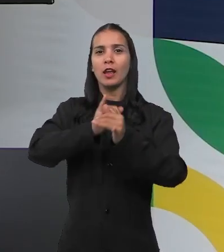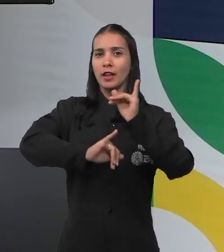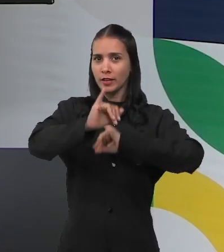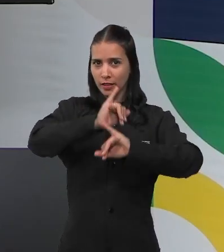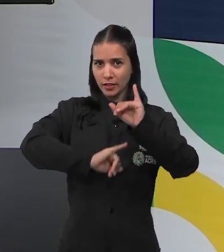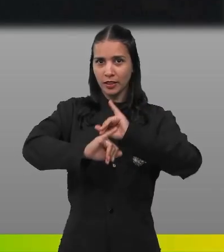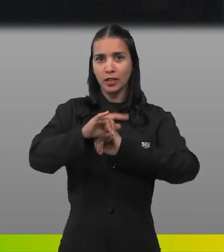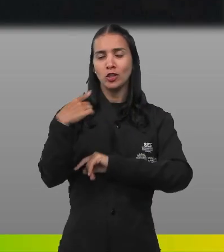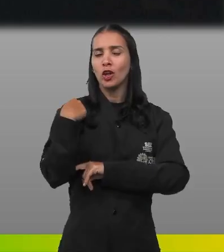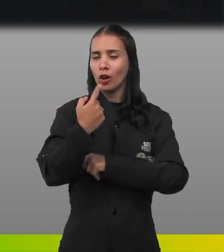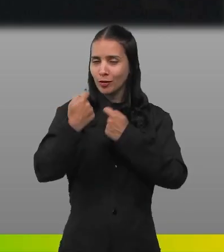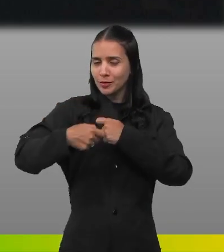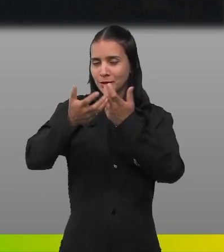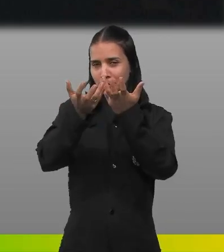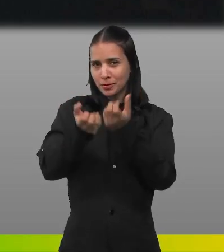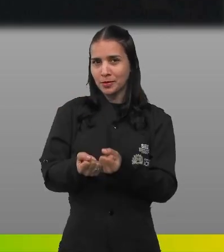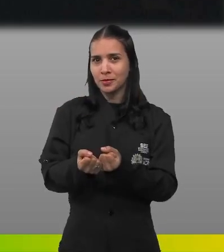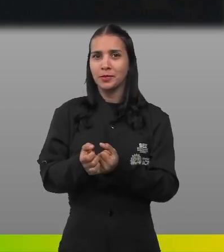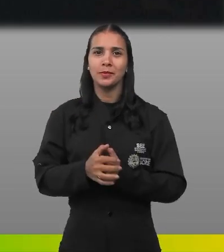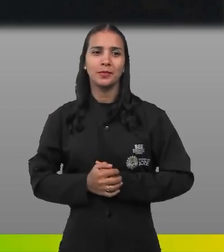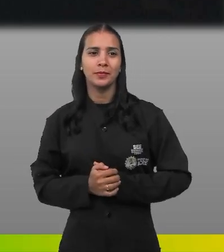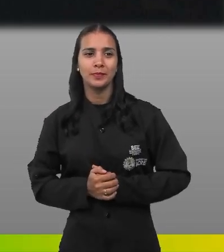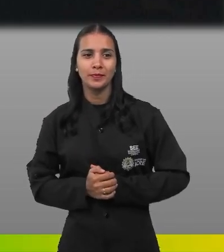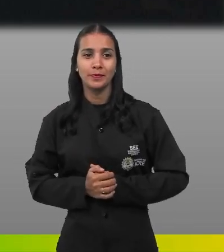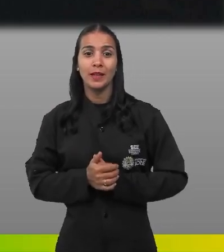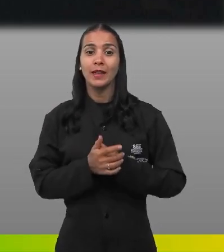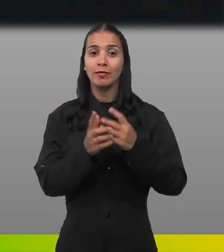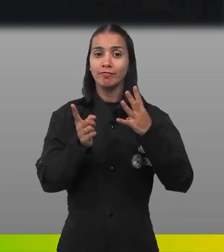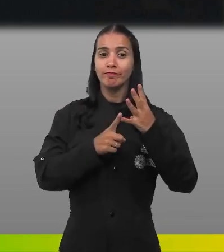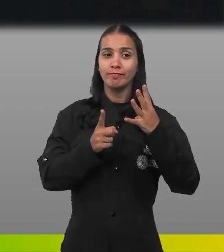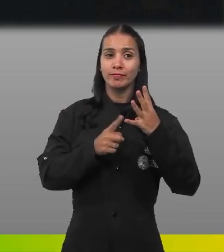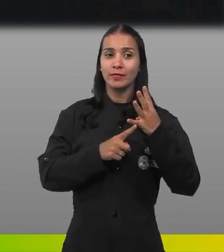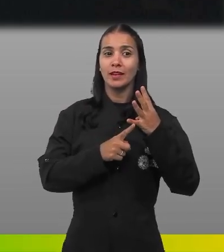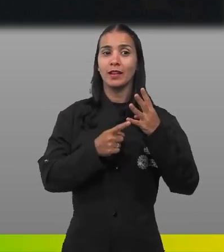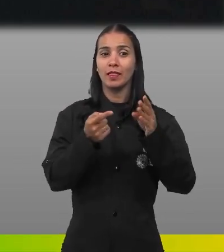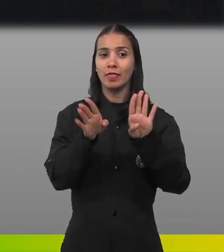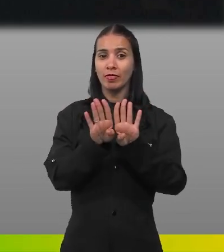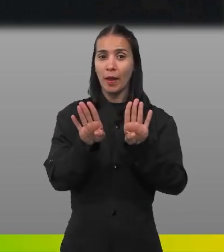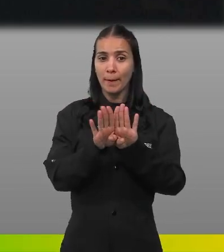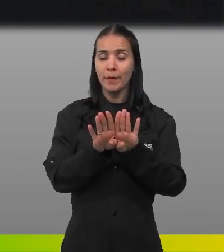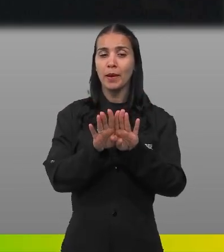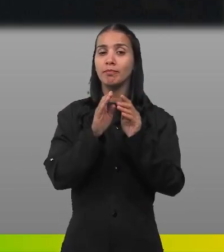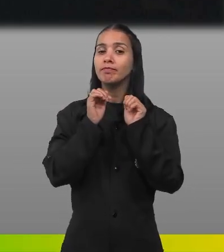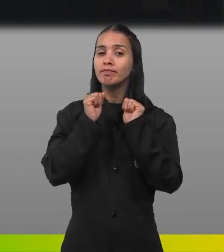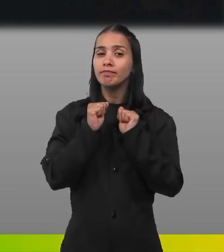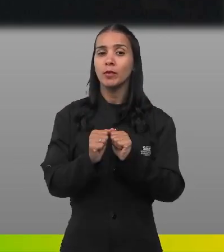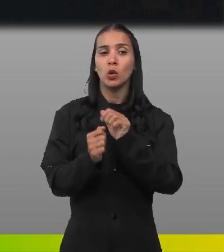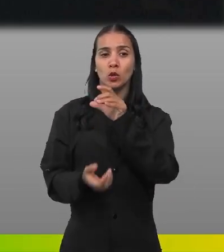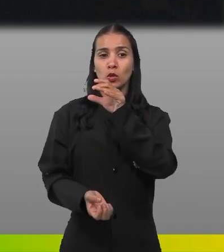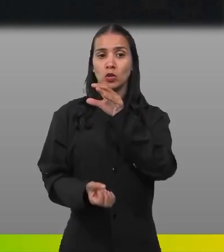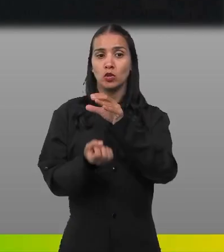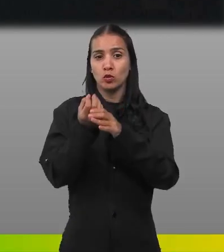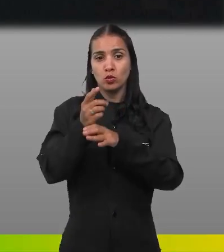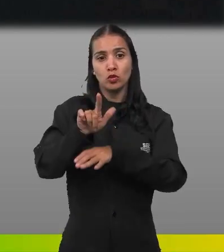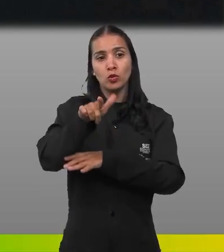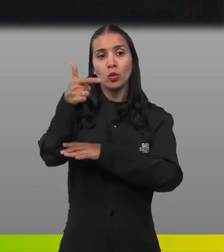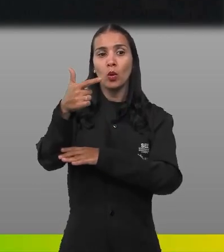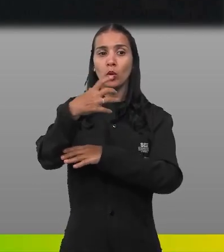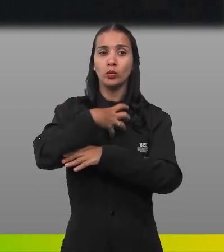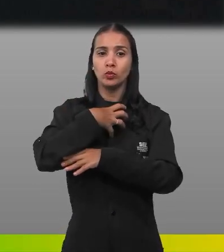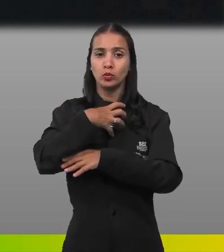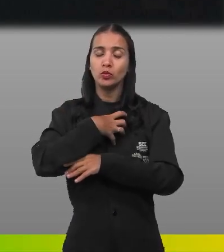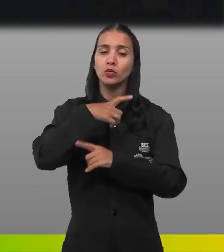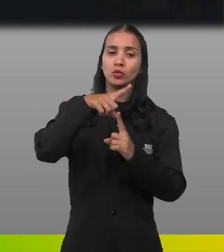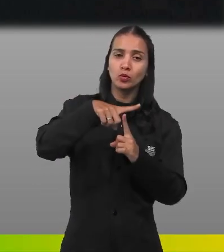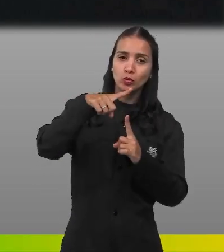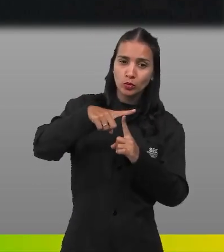aceitar. Também a possibilidade de novos formatos, imersão e interatividade. Aqui também